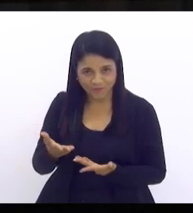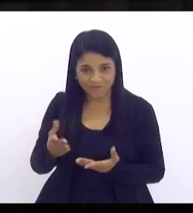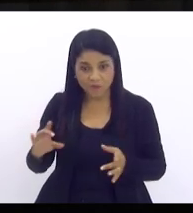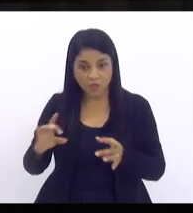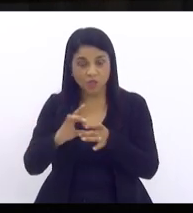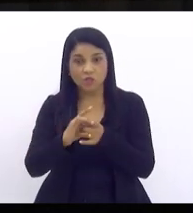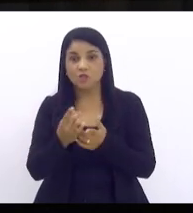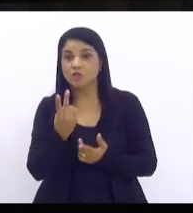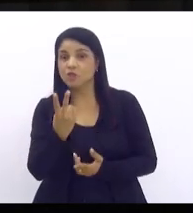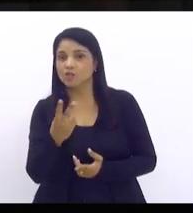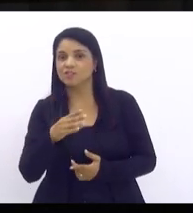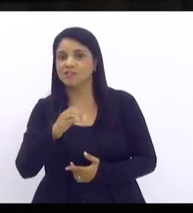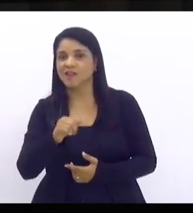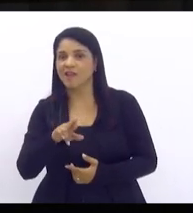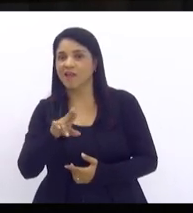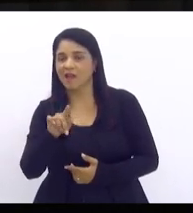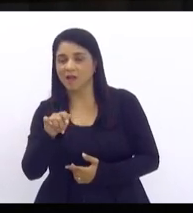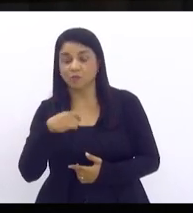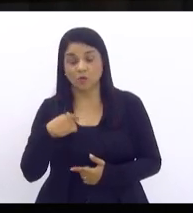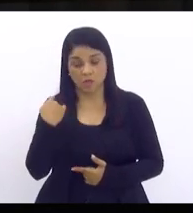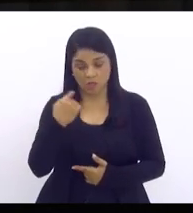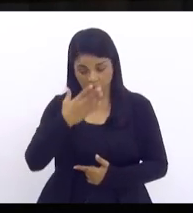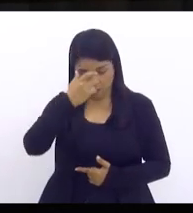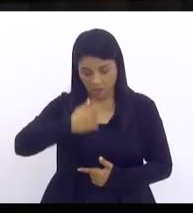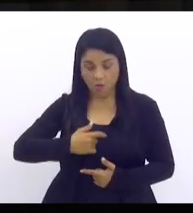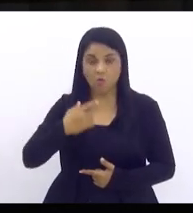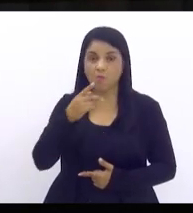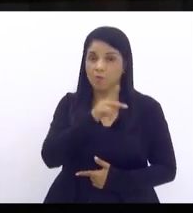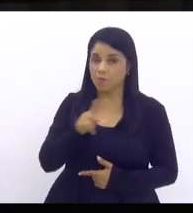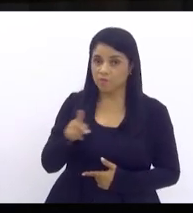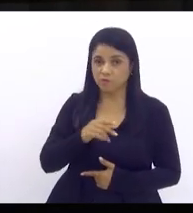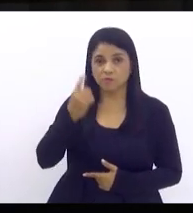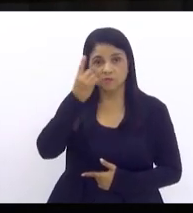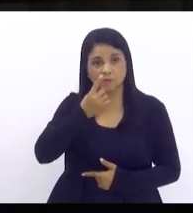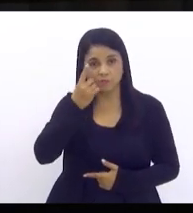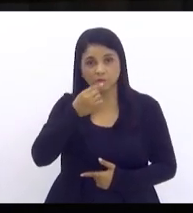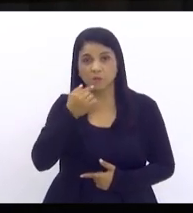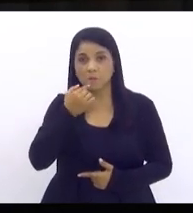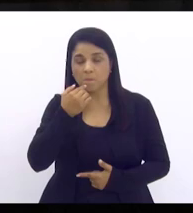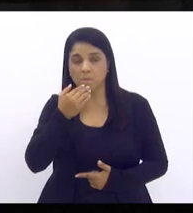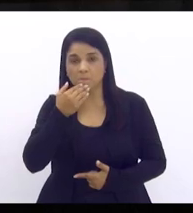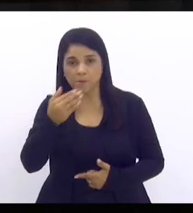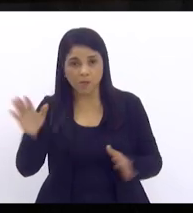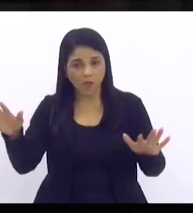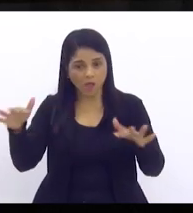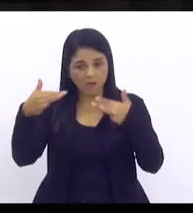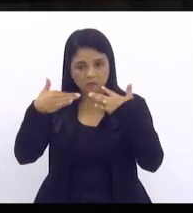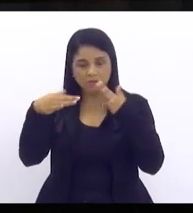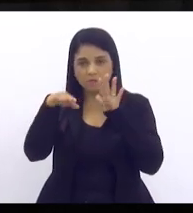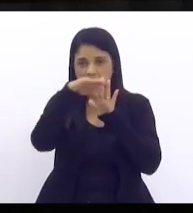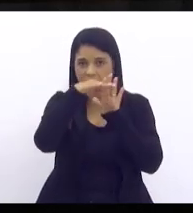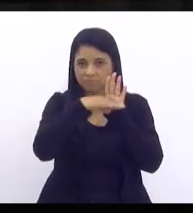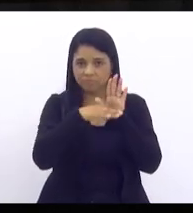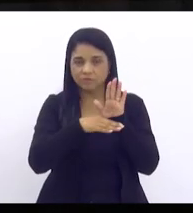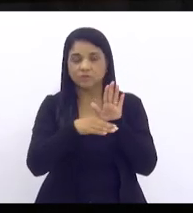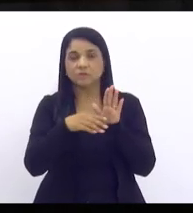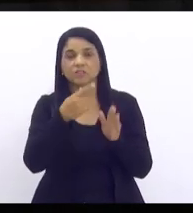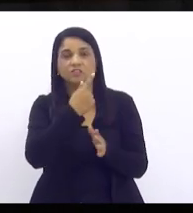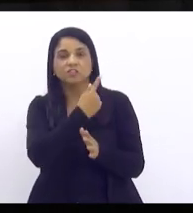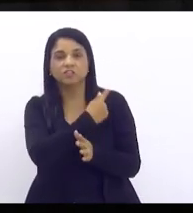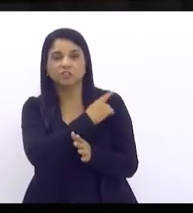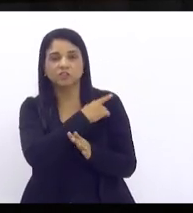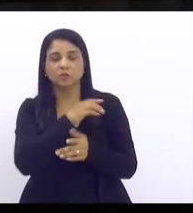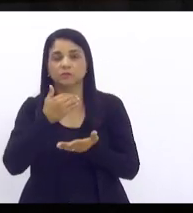como presidenta, como professora e deputada, eu peço a atenção à pauta da gestão na Secretaria da Educação